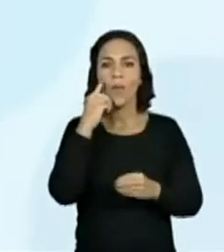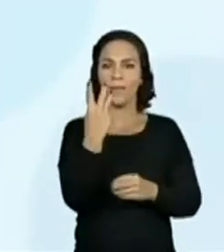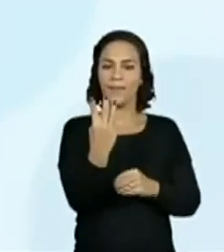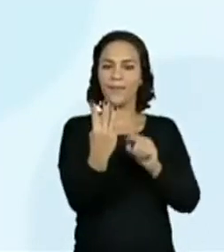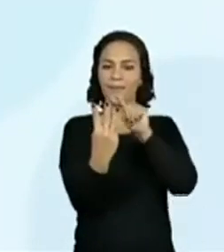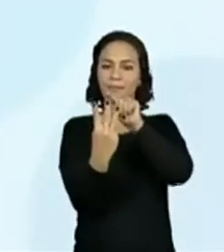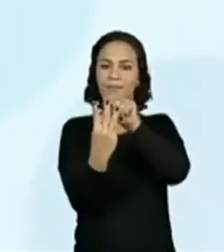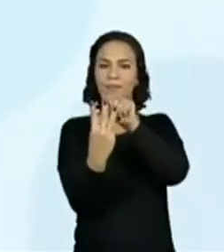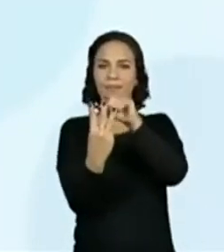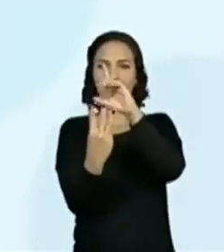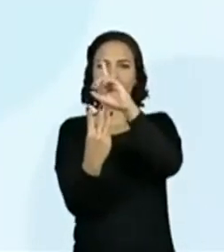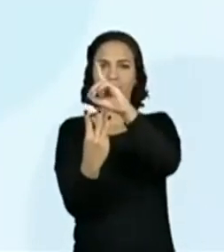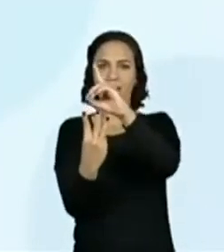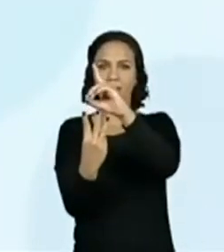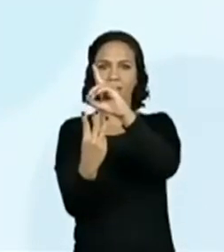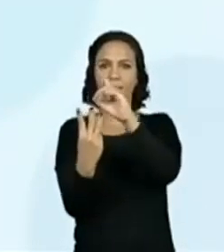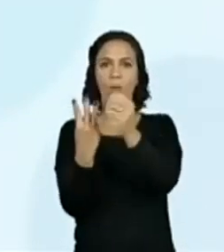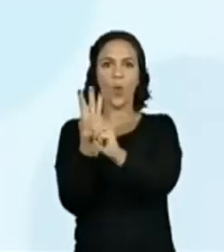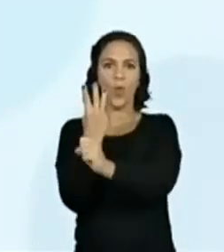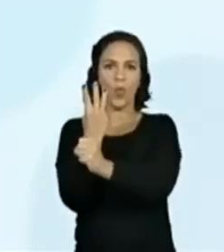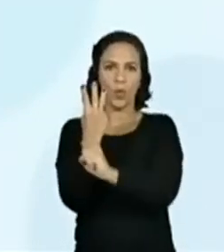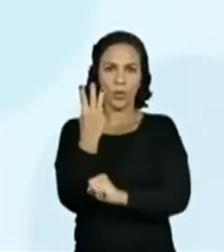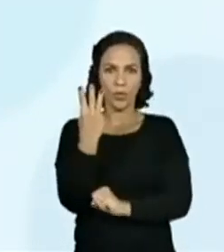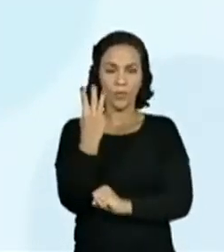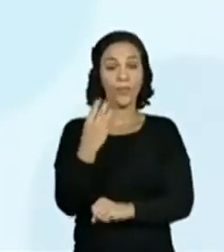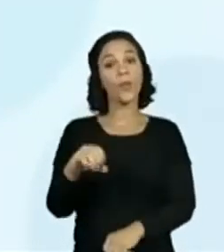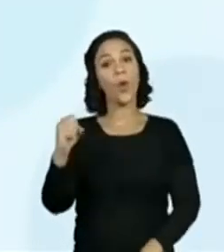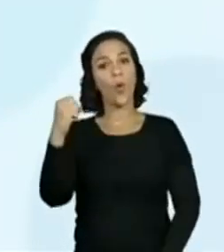4, 4 unidades, professora? Isso mesmo,